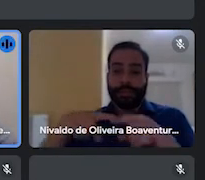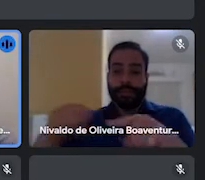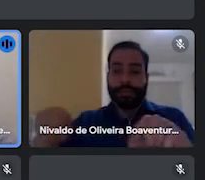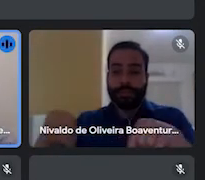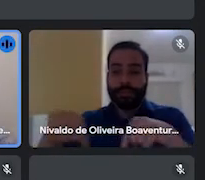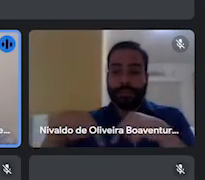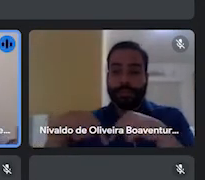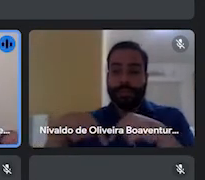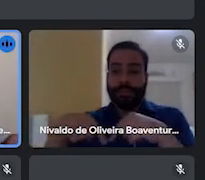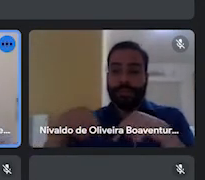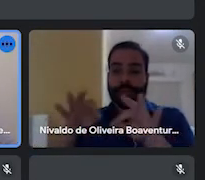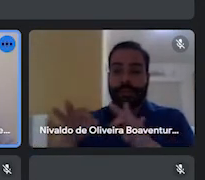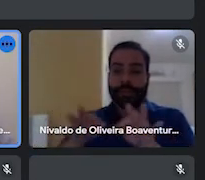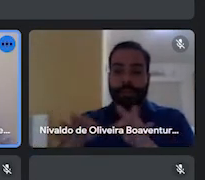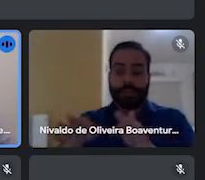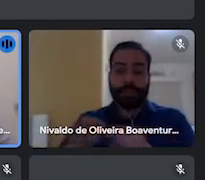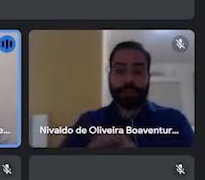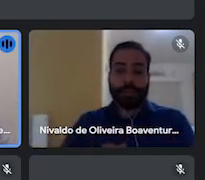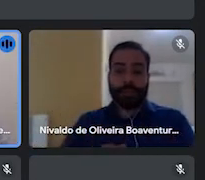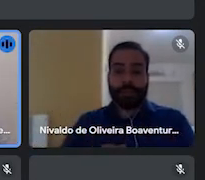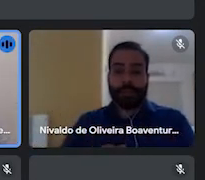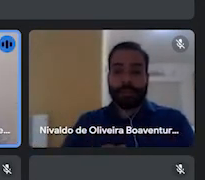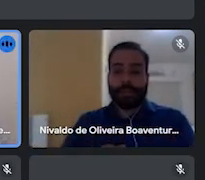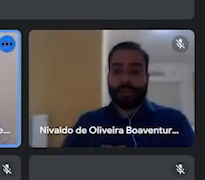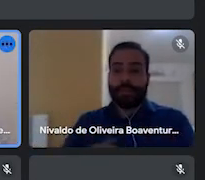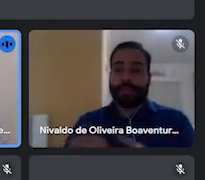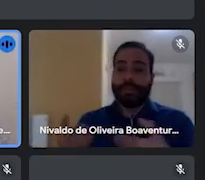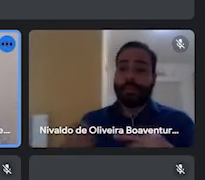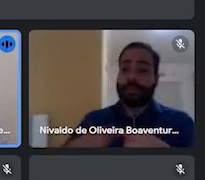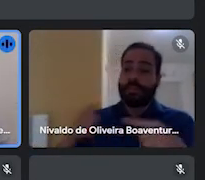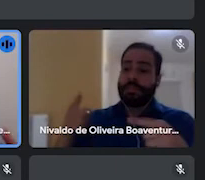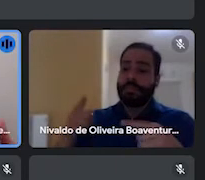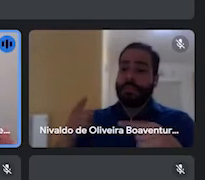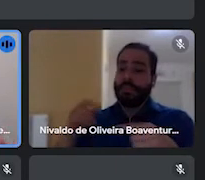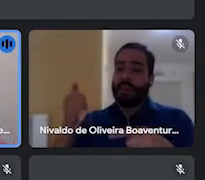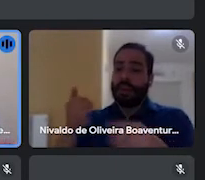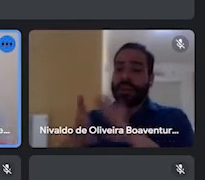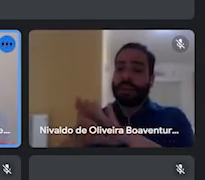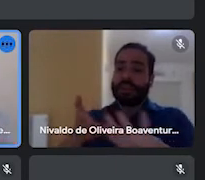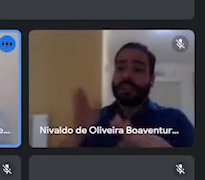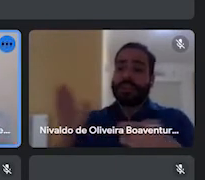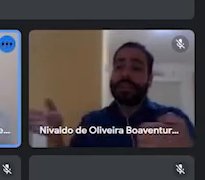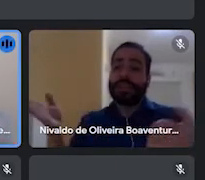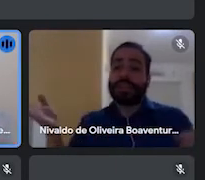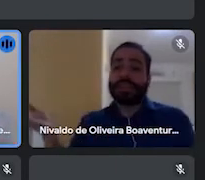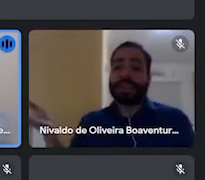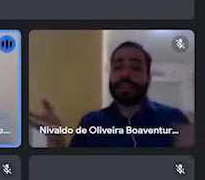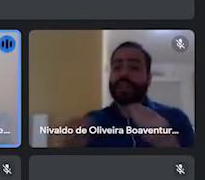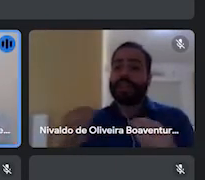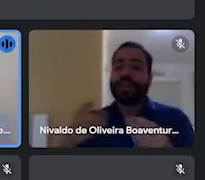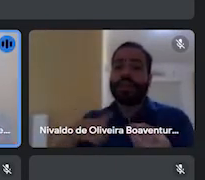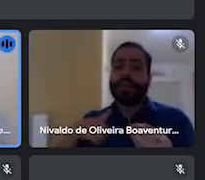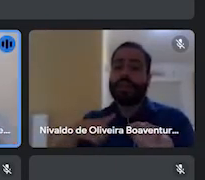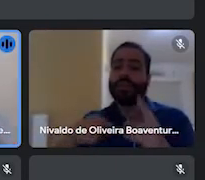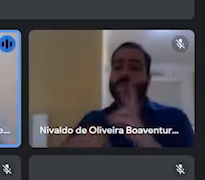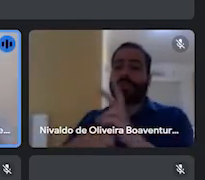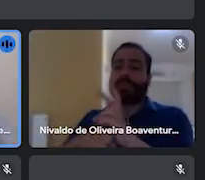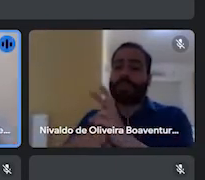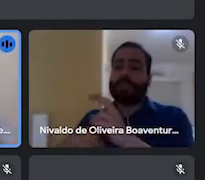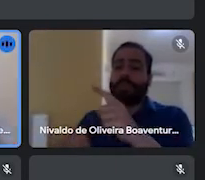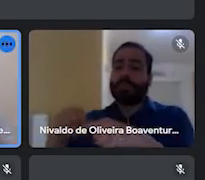Barroso, mas você não está falando de desenergização? Como que eu vou ter proteção dos